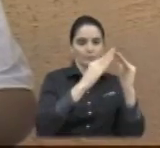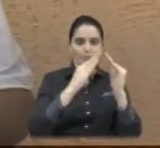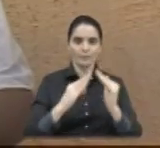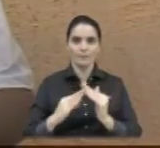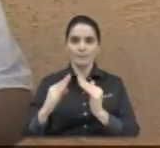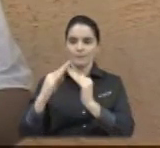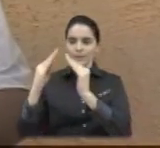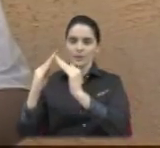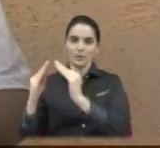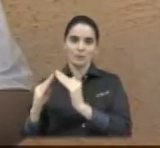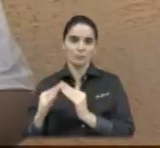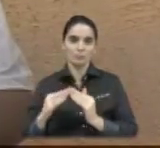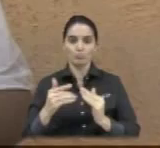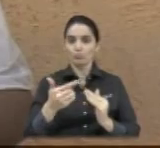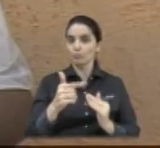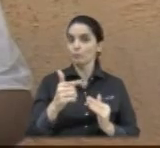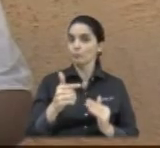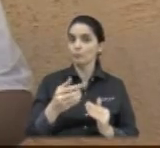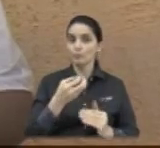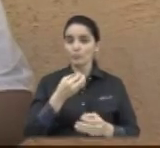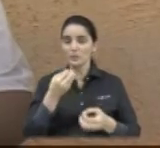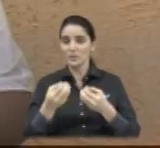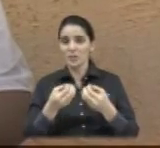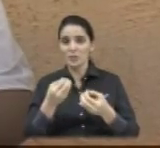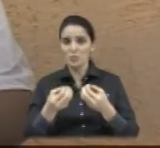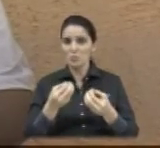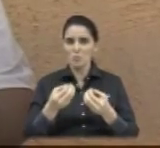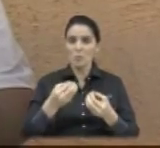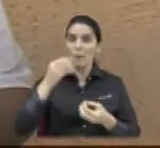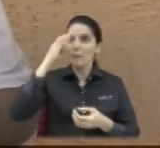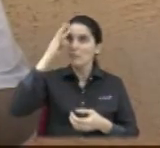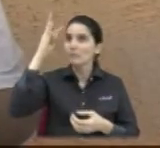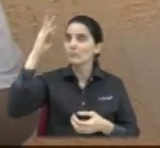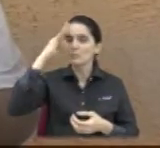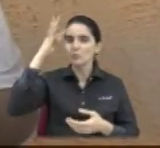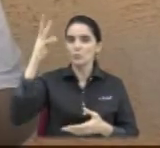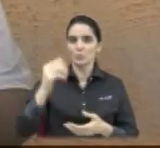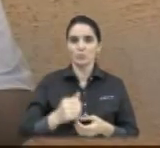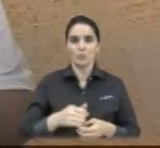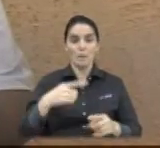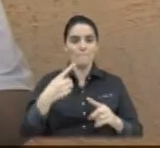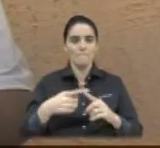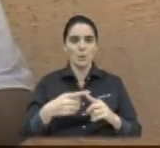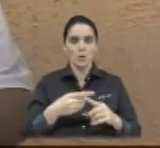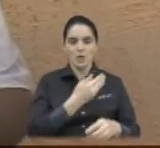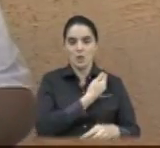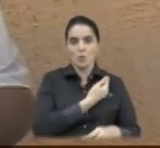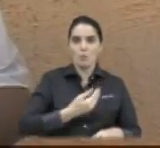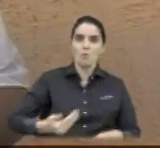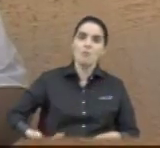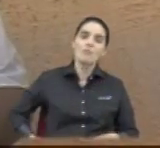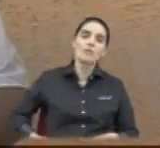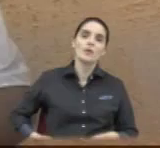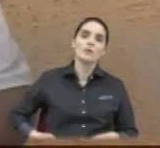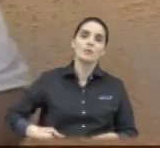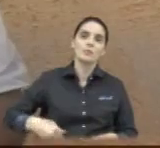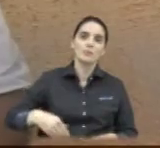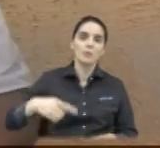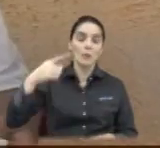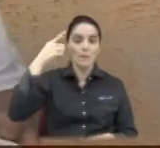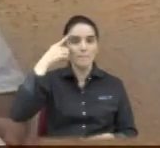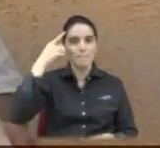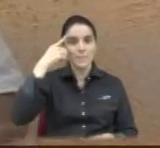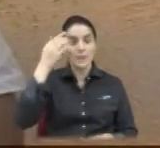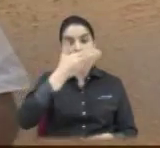que a juventude que vive na periferia tem tempo de sonhar já que o governador prioriza presídios ao invés de escolas públicas de